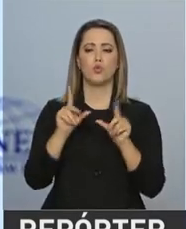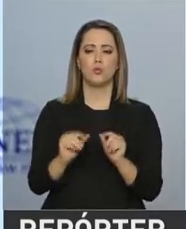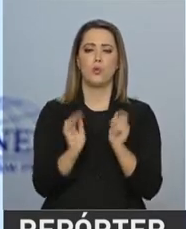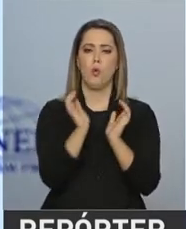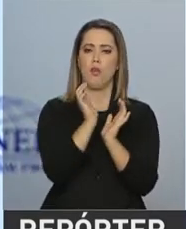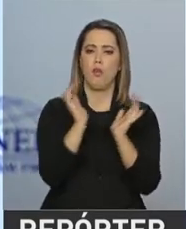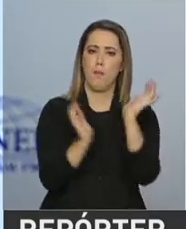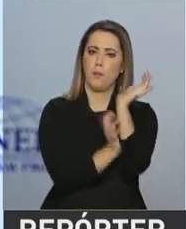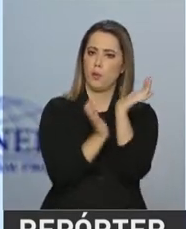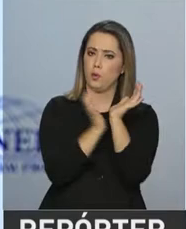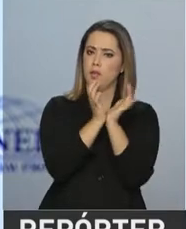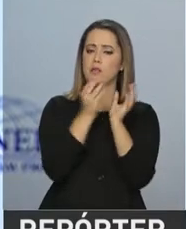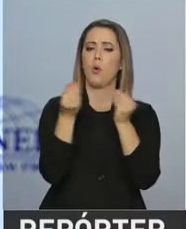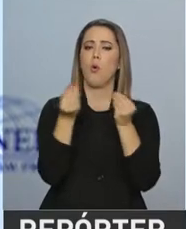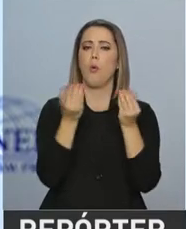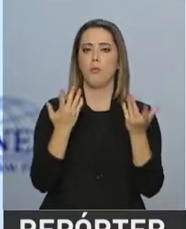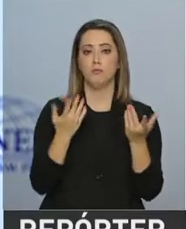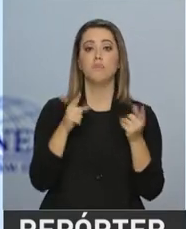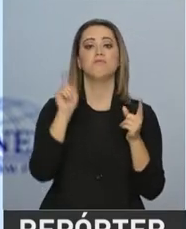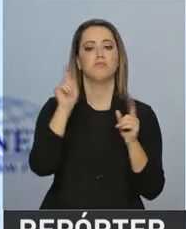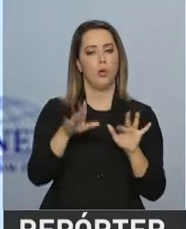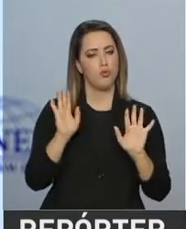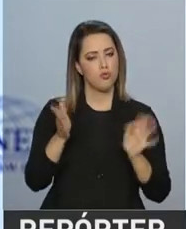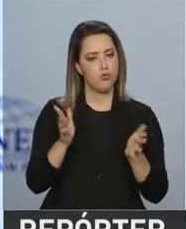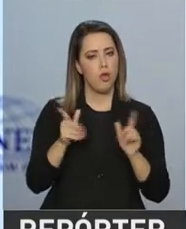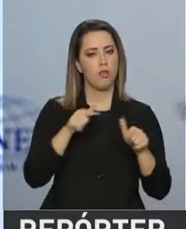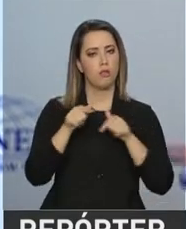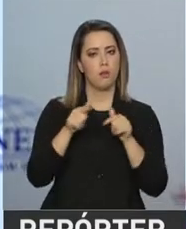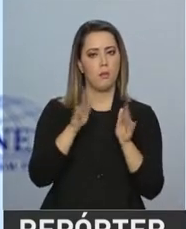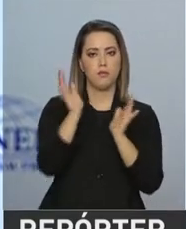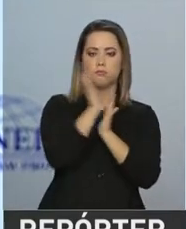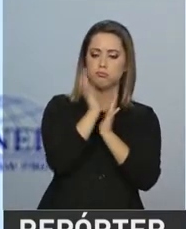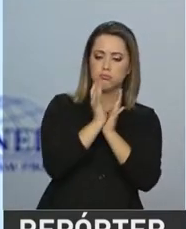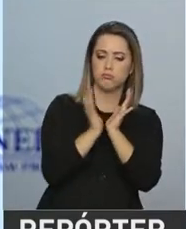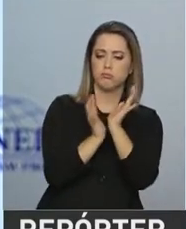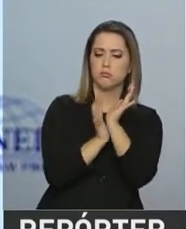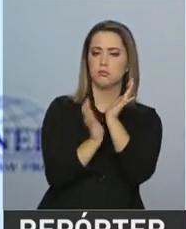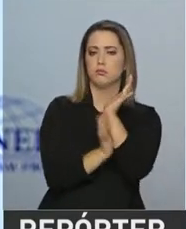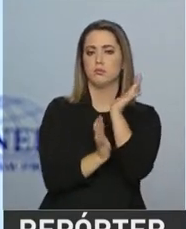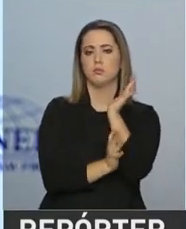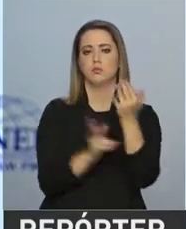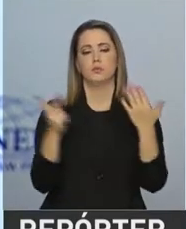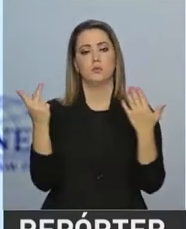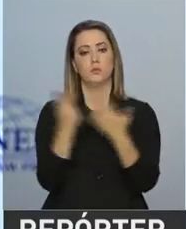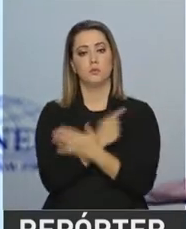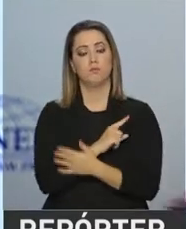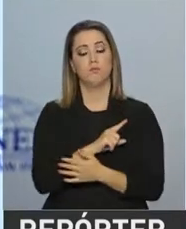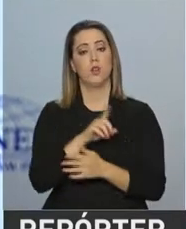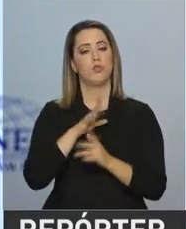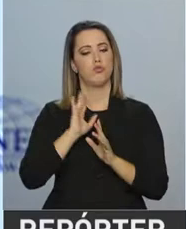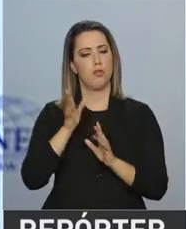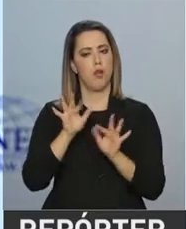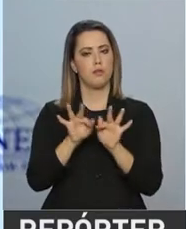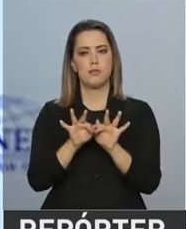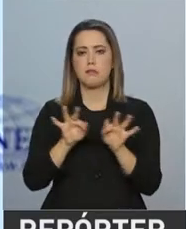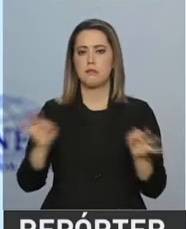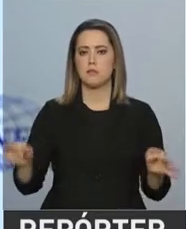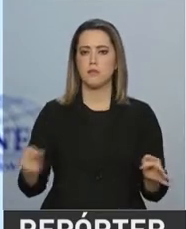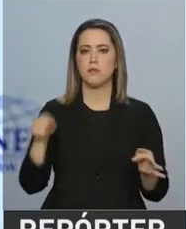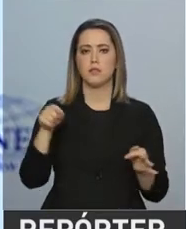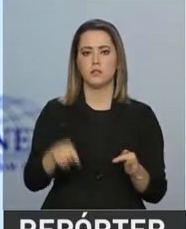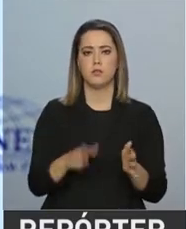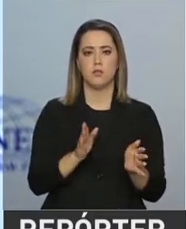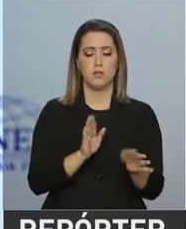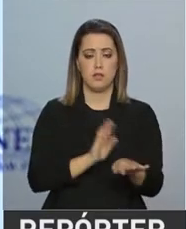do nosso sistema administrativo essa desburocratização foi feita largamente neste